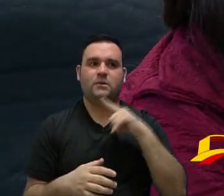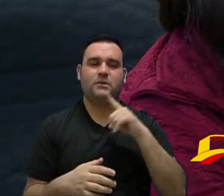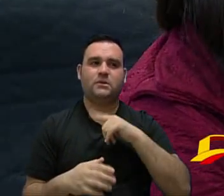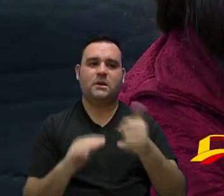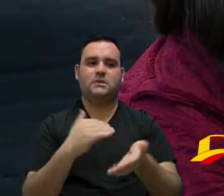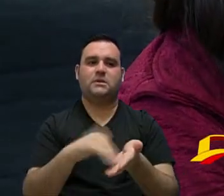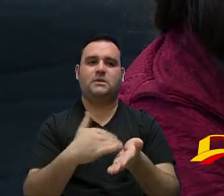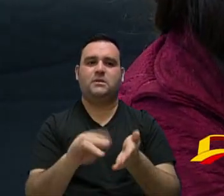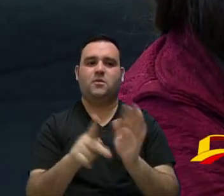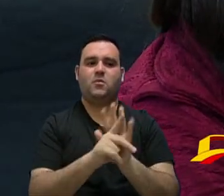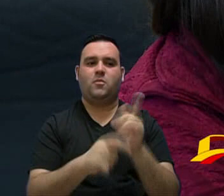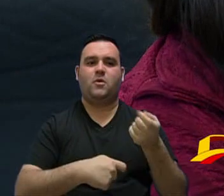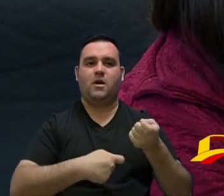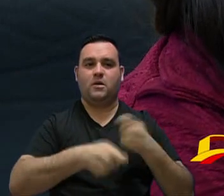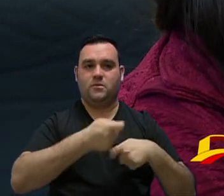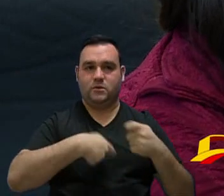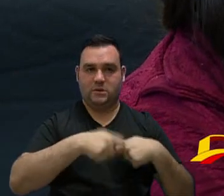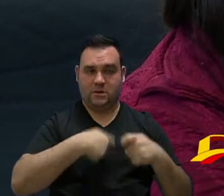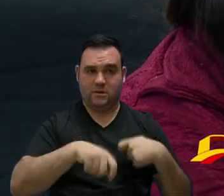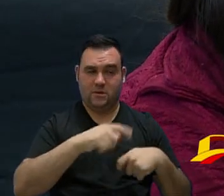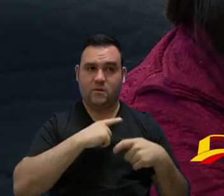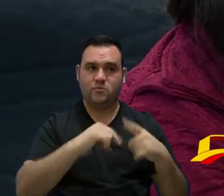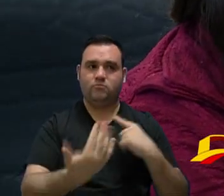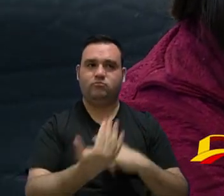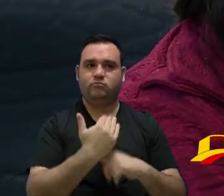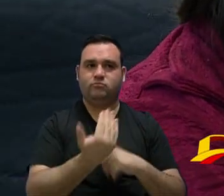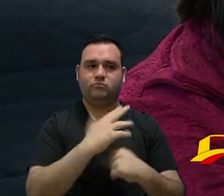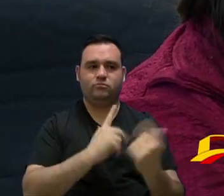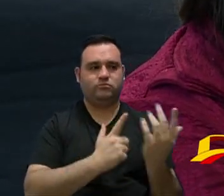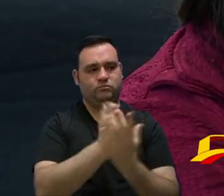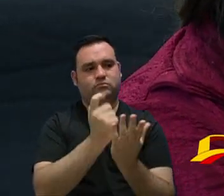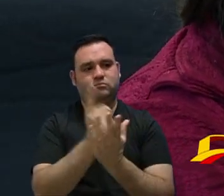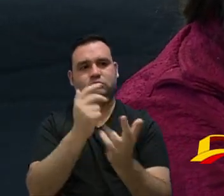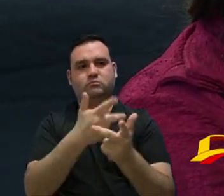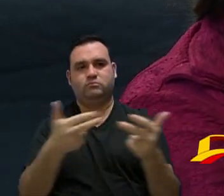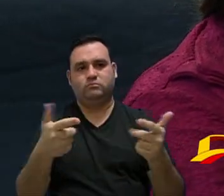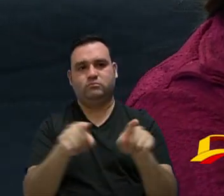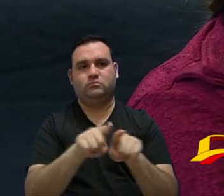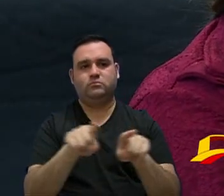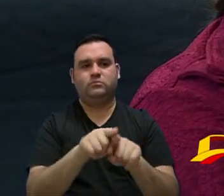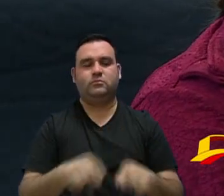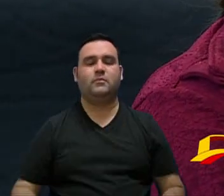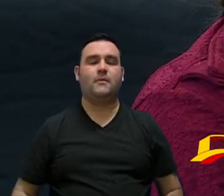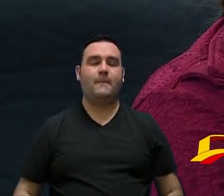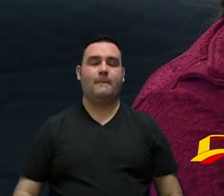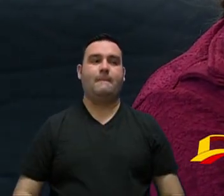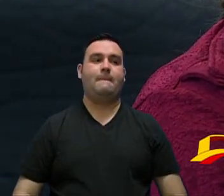realizados também pela secretaria de administração que tá ajudando a gente nas compras também